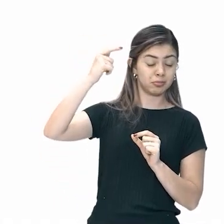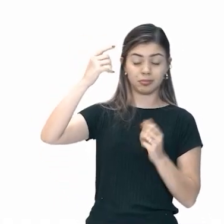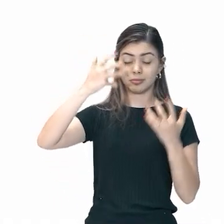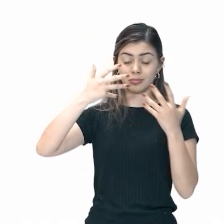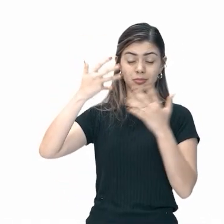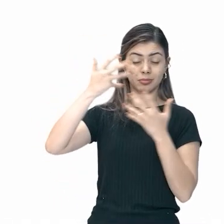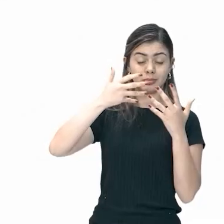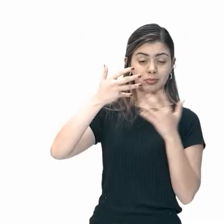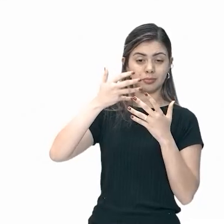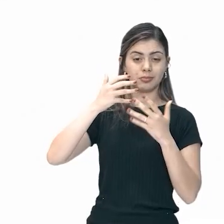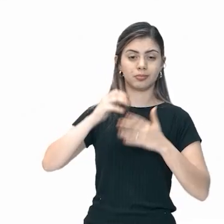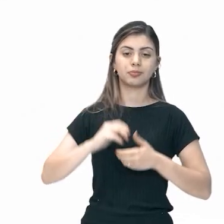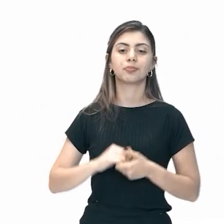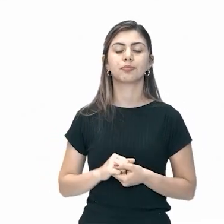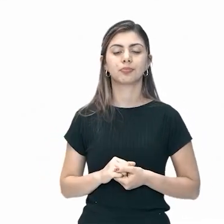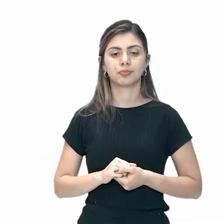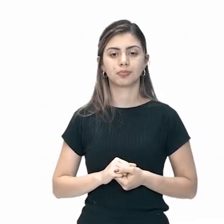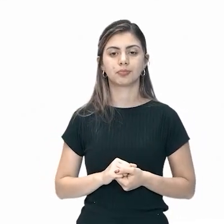dificuldade com luminosidade.